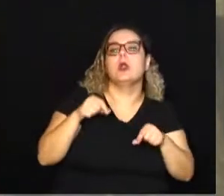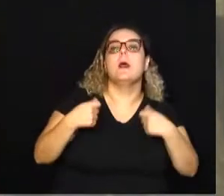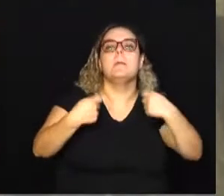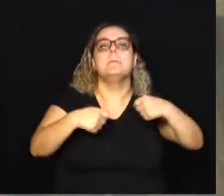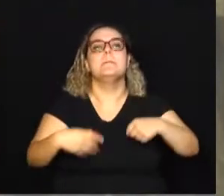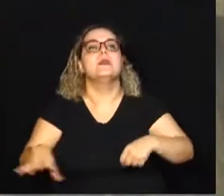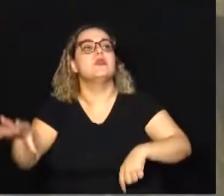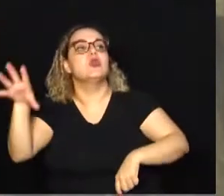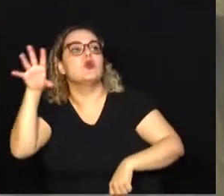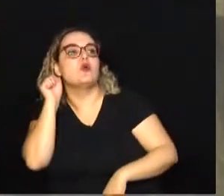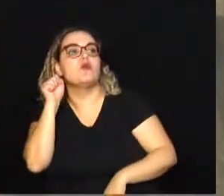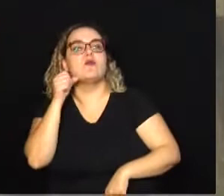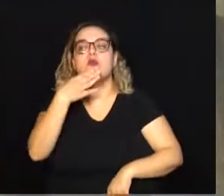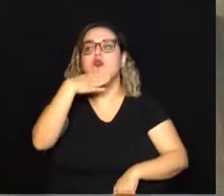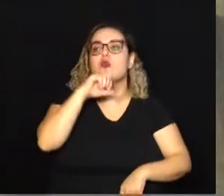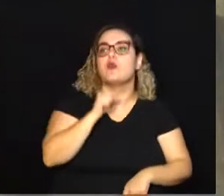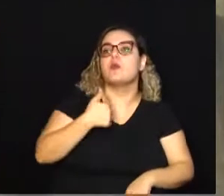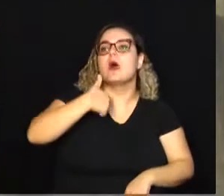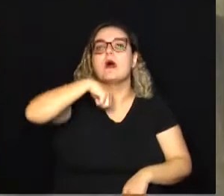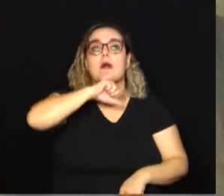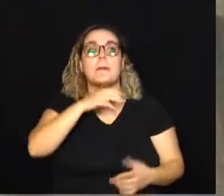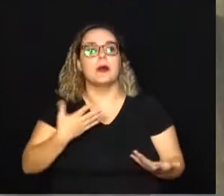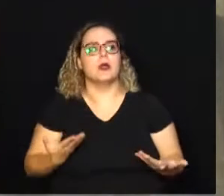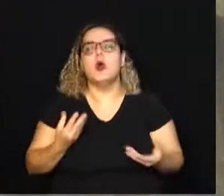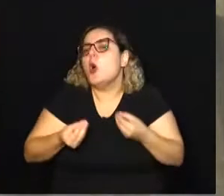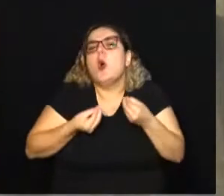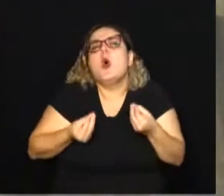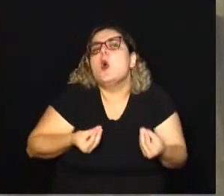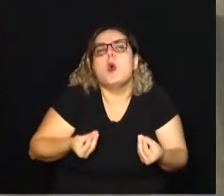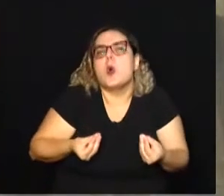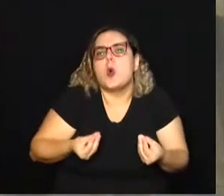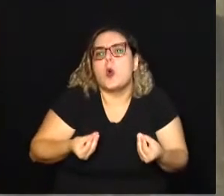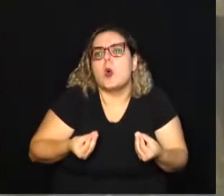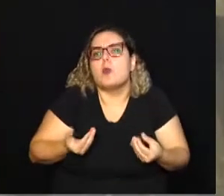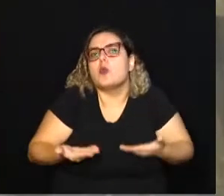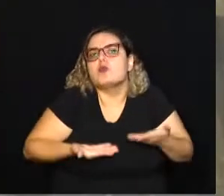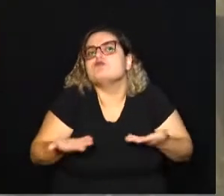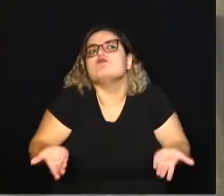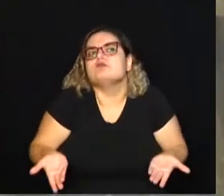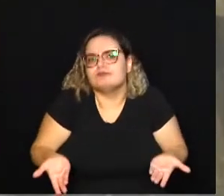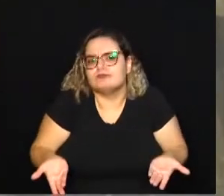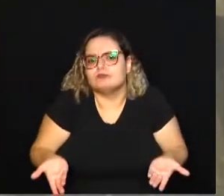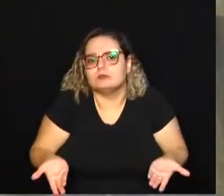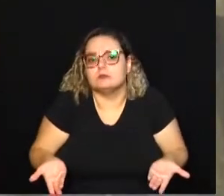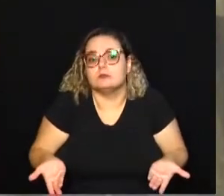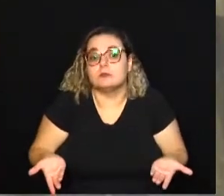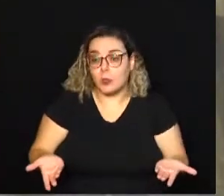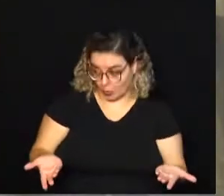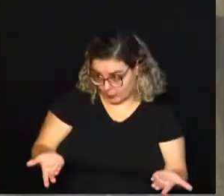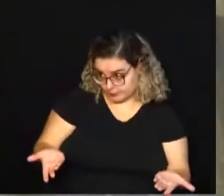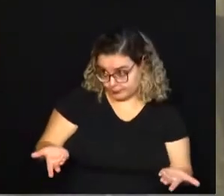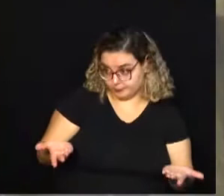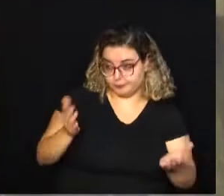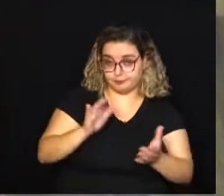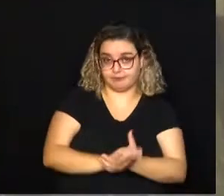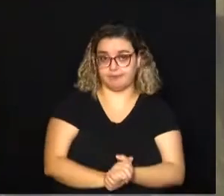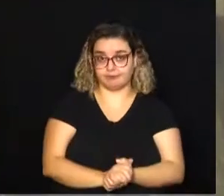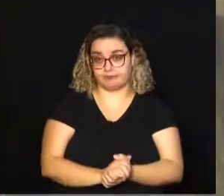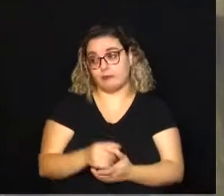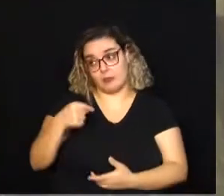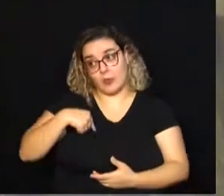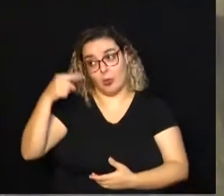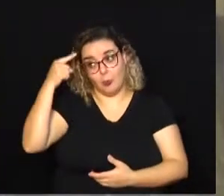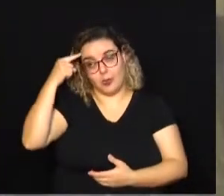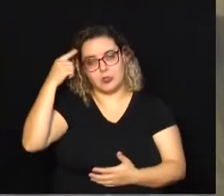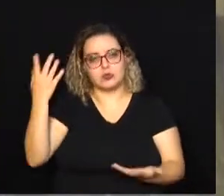precisa vir uma autoridade. Como é que a gente lida com esse panorama que a gente tem hoje? Olha, Gabriel, assim, eu penso da seguinte forma, a questão